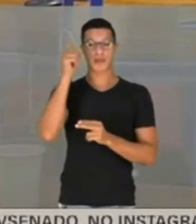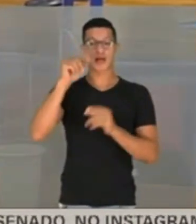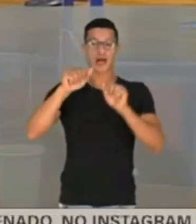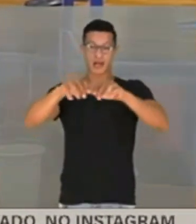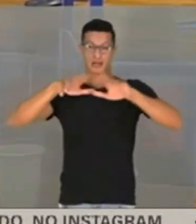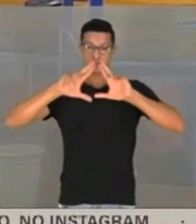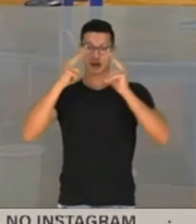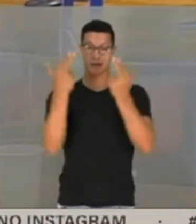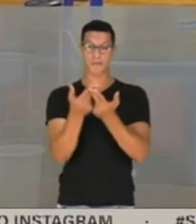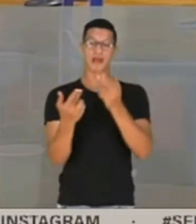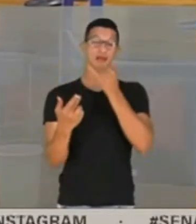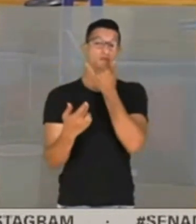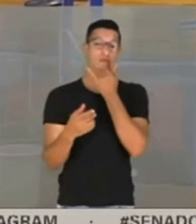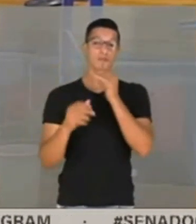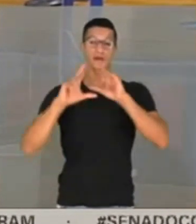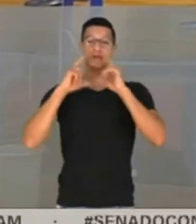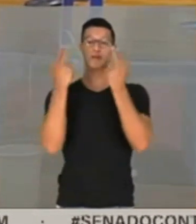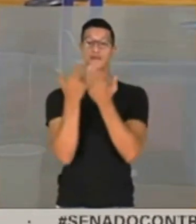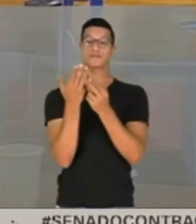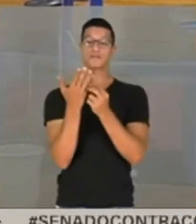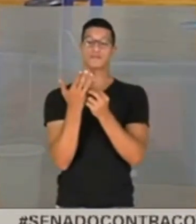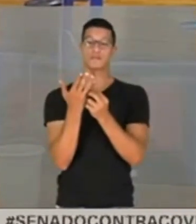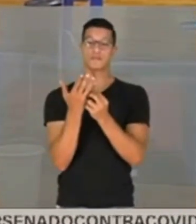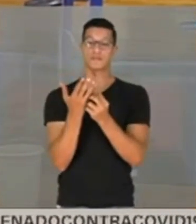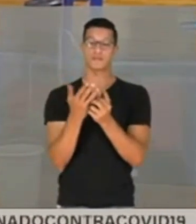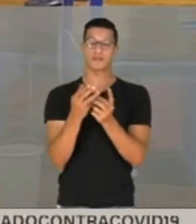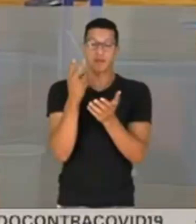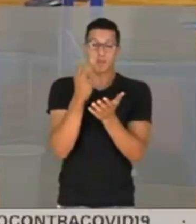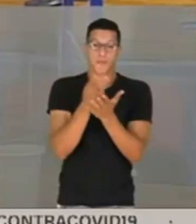Assembleia Legislativa, perdão, mesmo